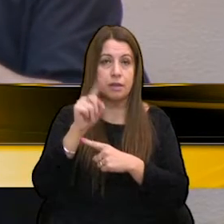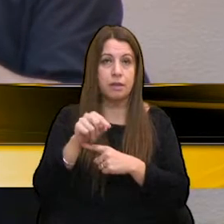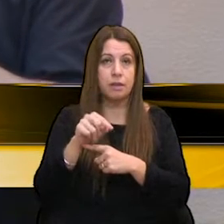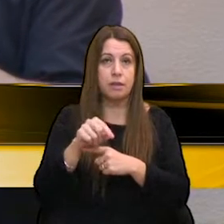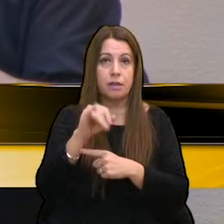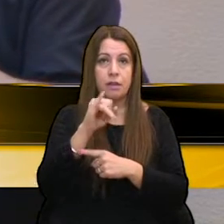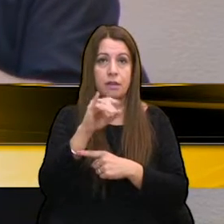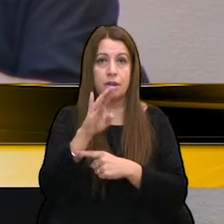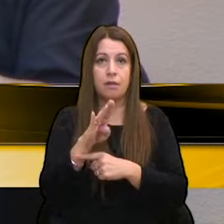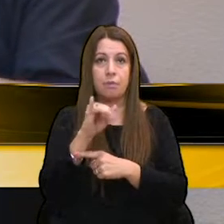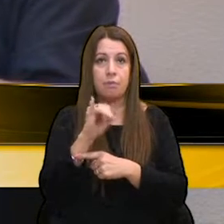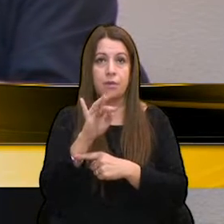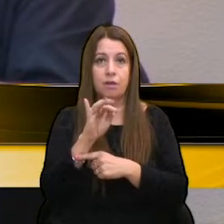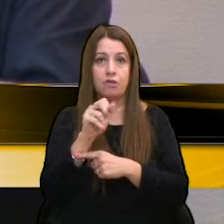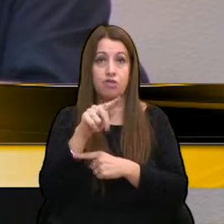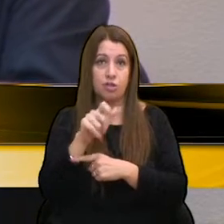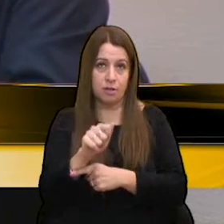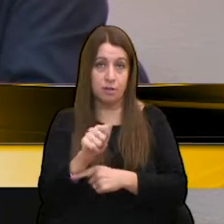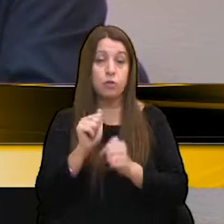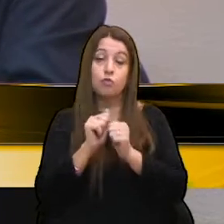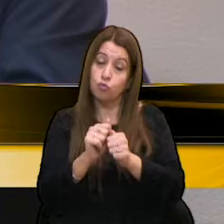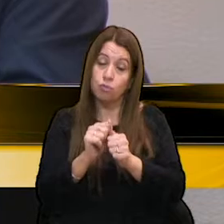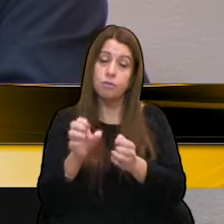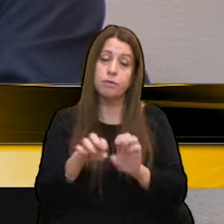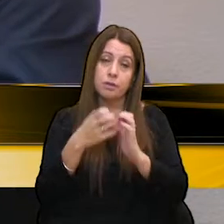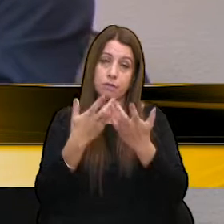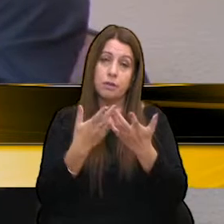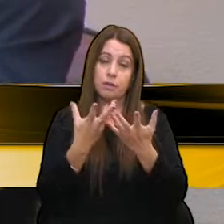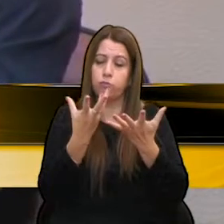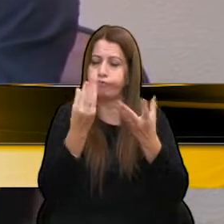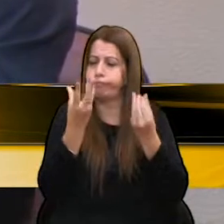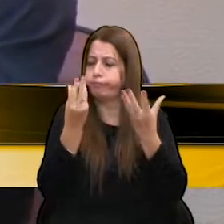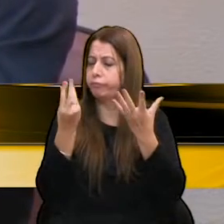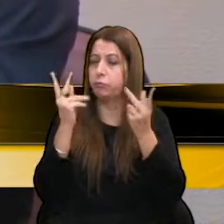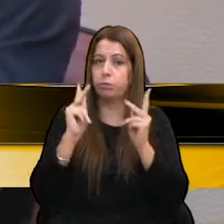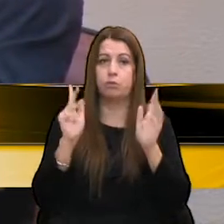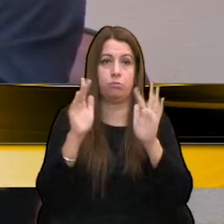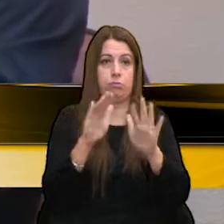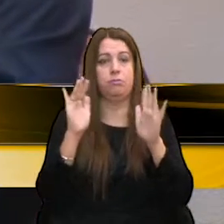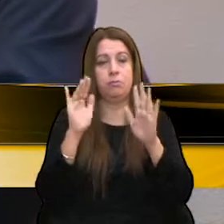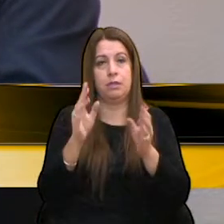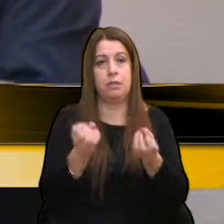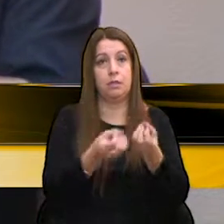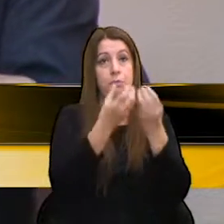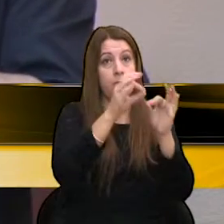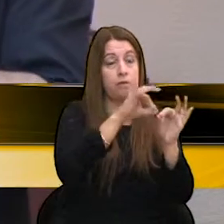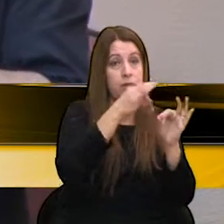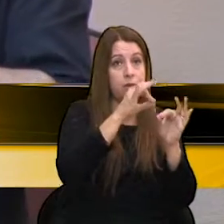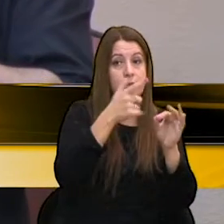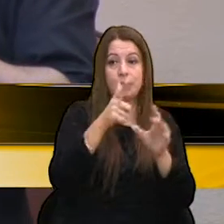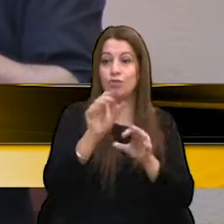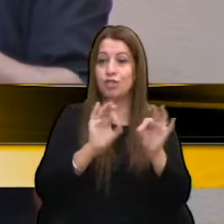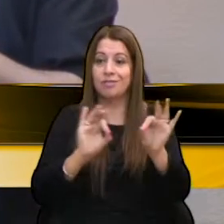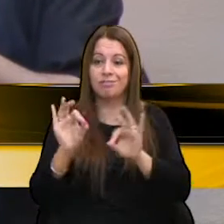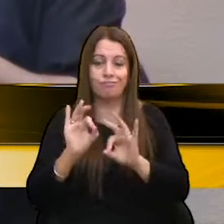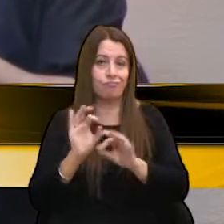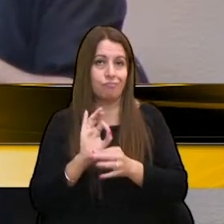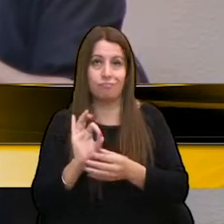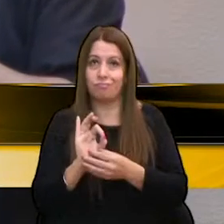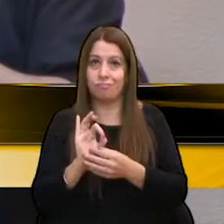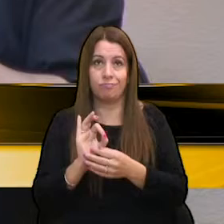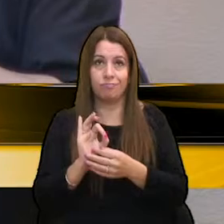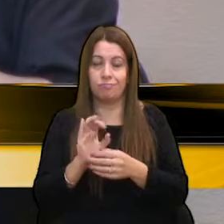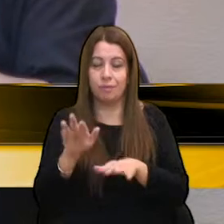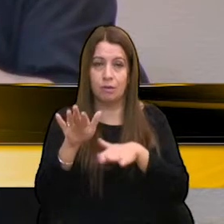Sul, a feira de Ibitinga, juntamente com esse evento. Então, milhares de pessoas estavam nos pavilhões sem que houvesse qualquer tipo de organização